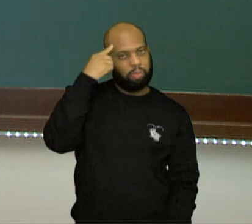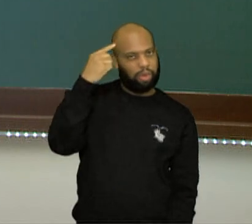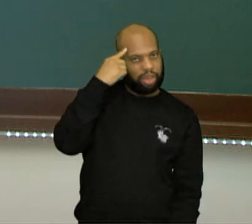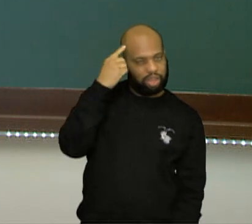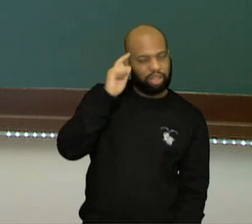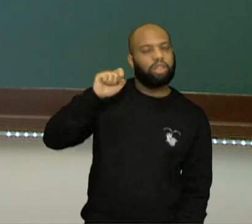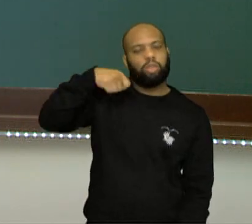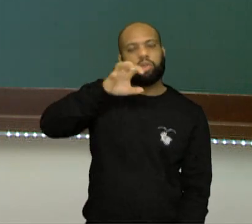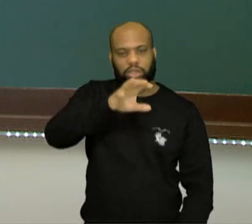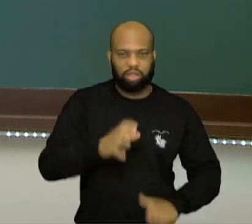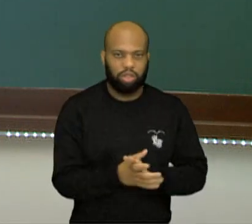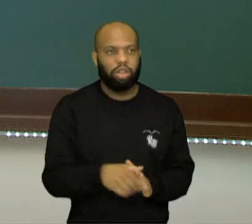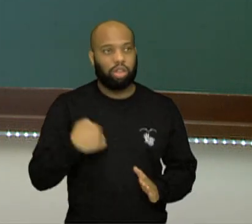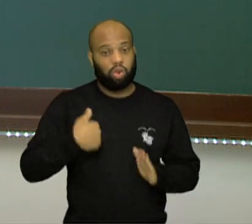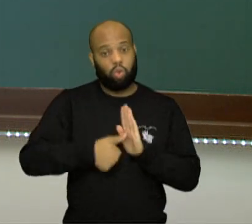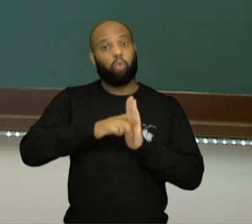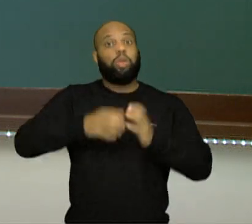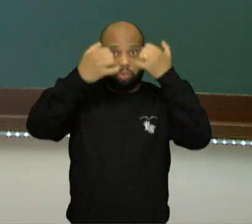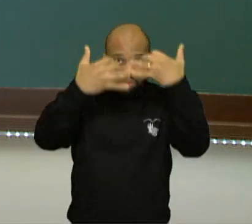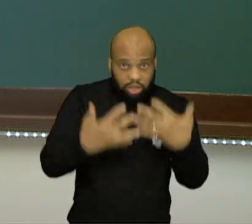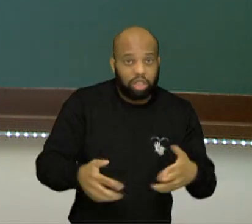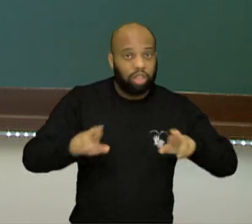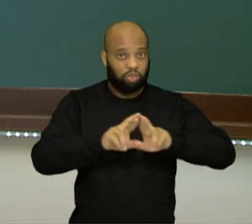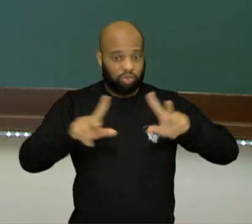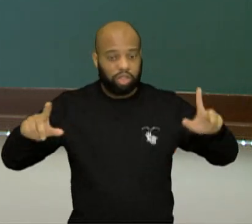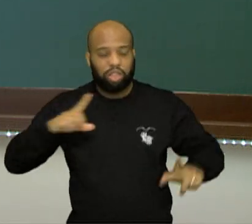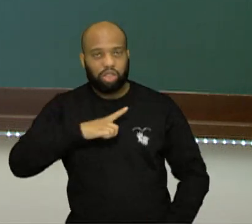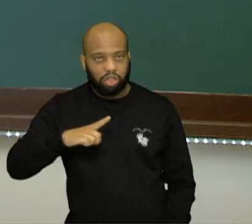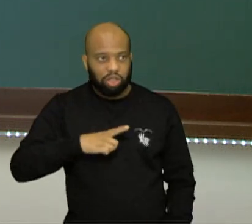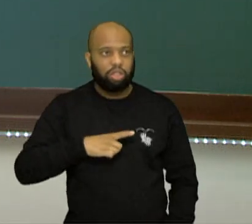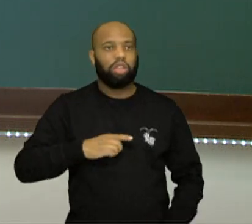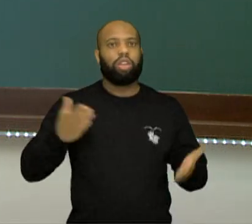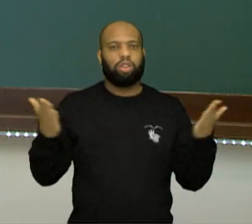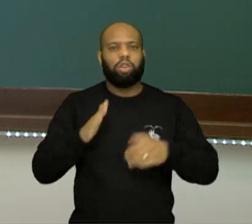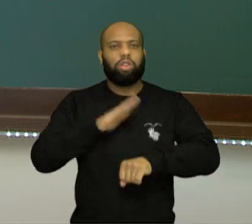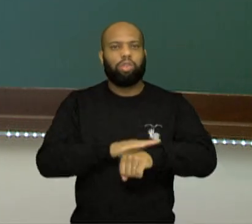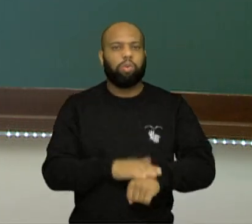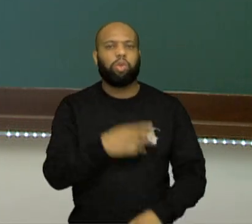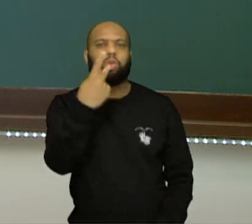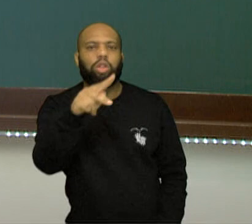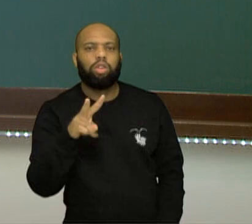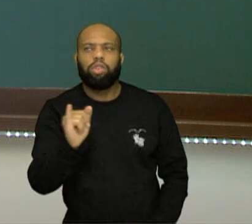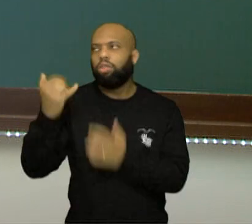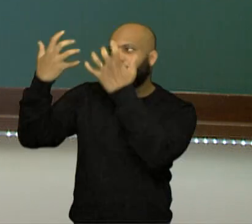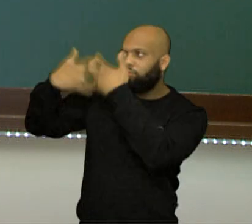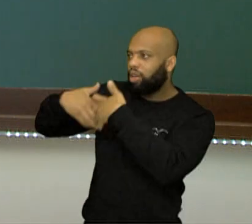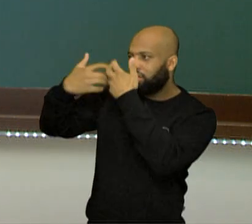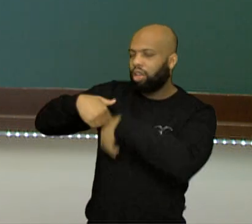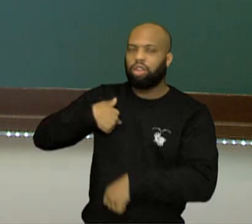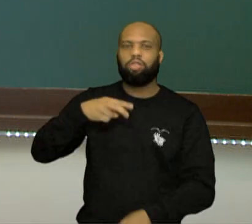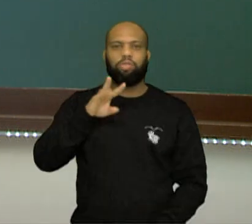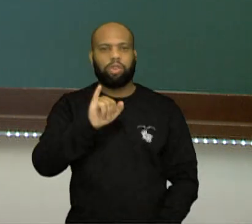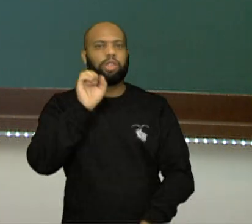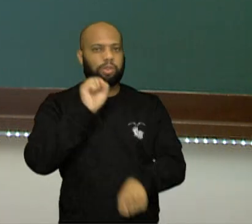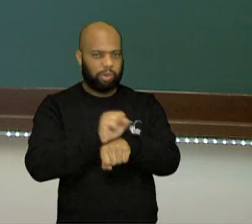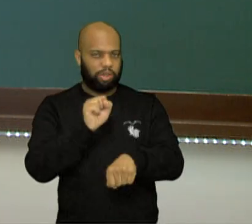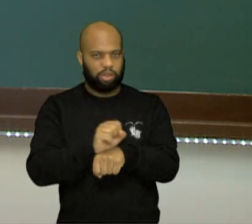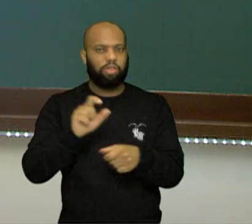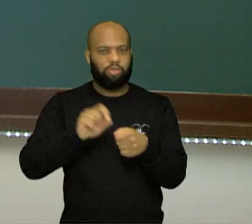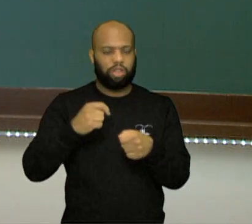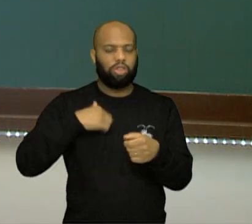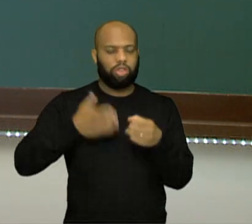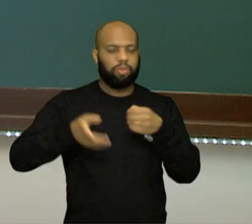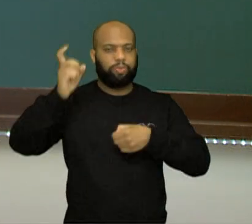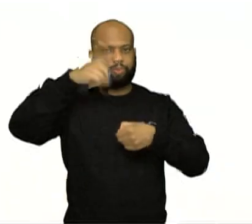falei agora há pouco ali da resenha crítica. Enquanto você vai pensando aí, eu vou esperando aqui. Então faz aí, eu fico